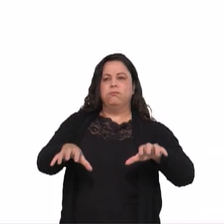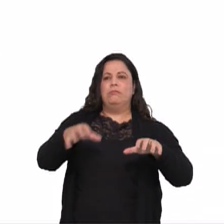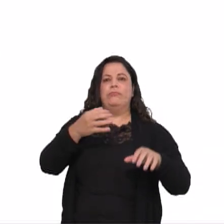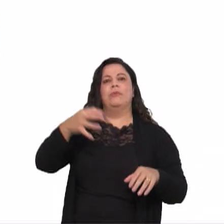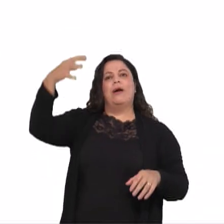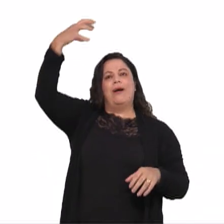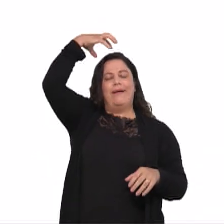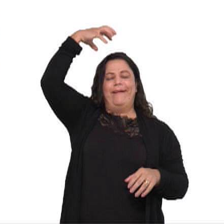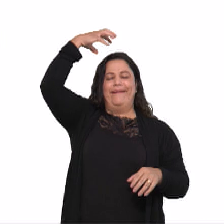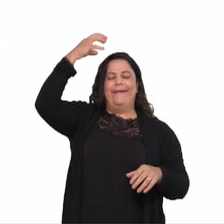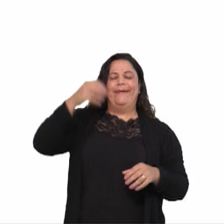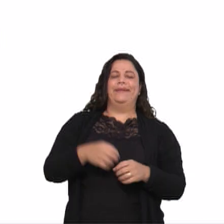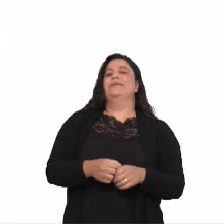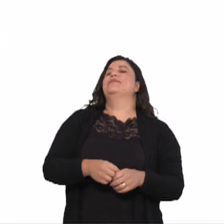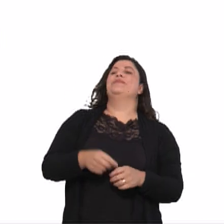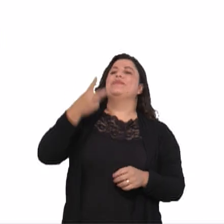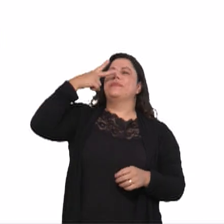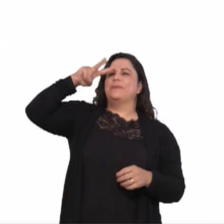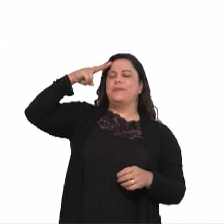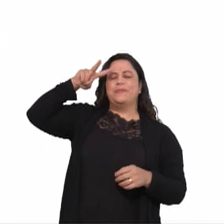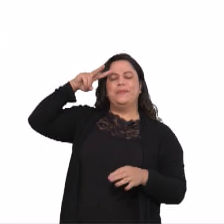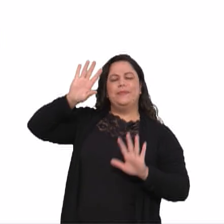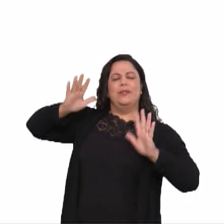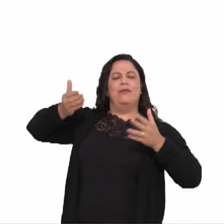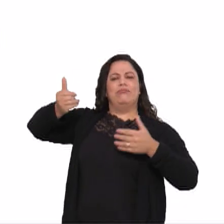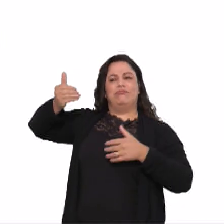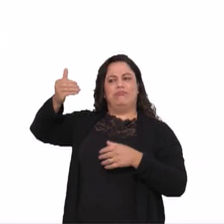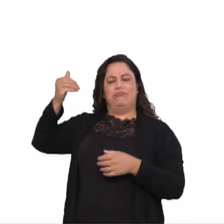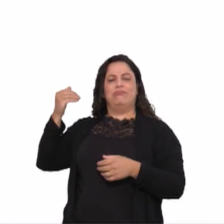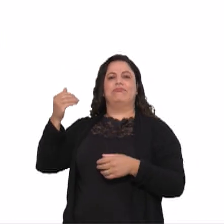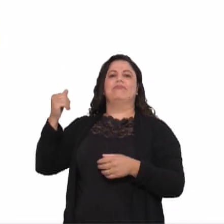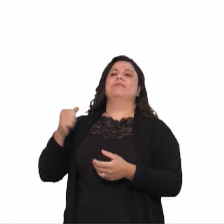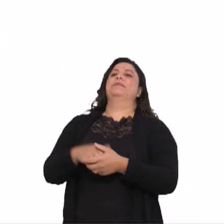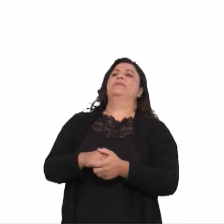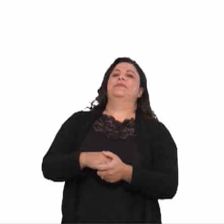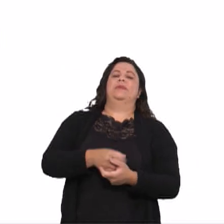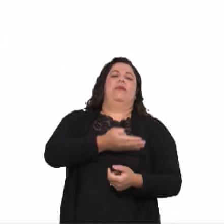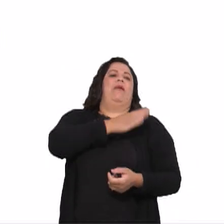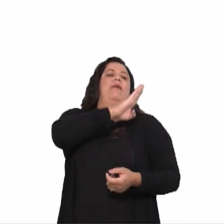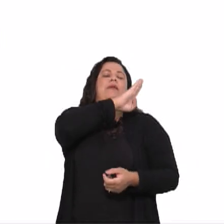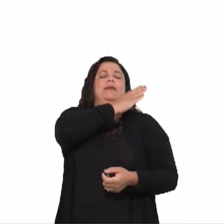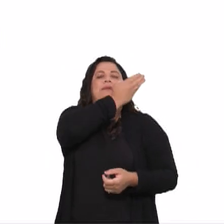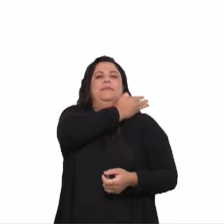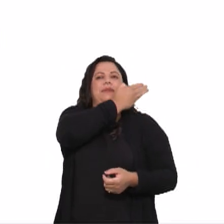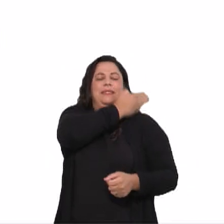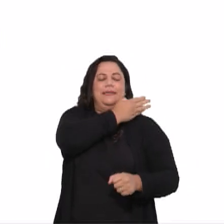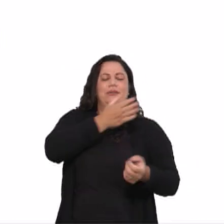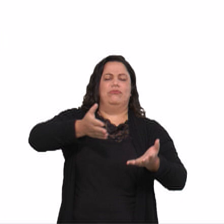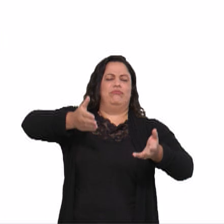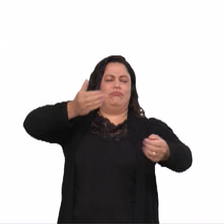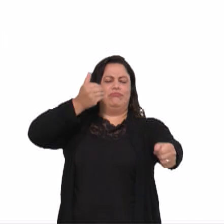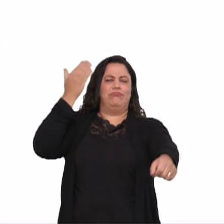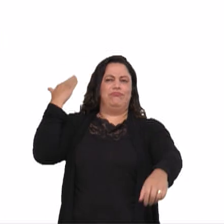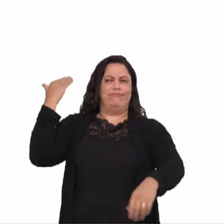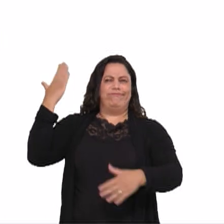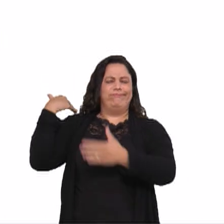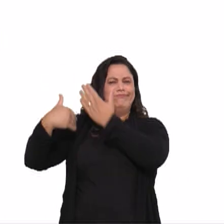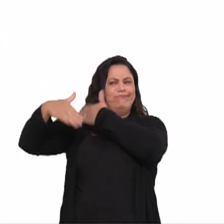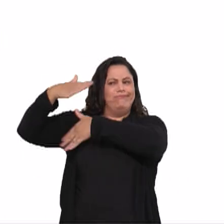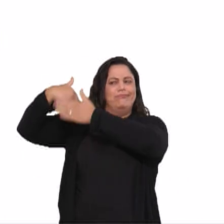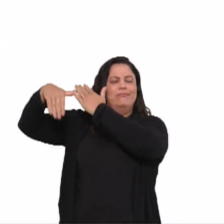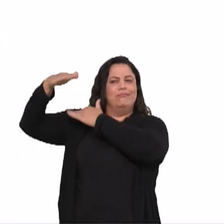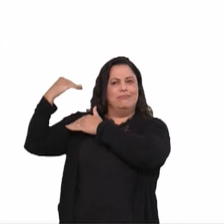Magno, ele se tornou então o soberano do Egito, da Mesopotâmia, da Síria, da Pérsia, da Índia,